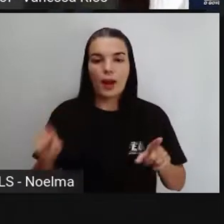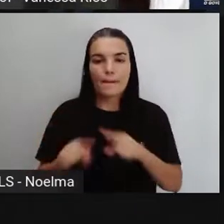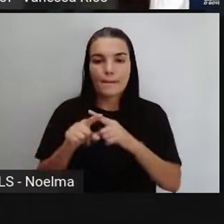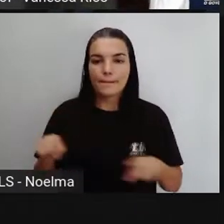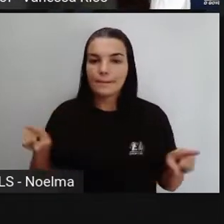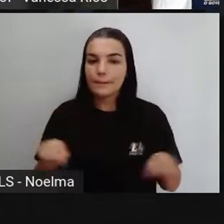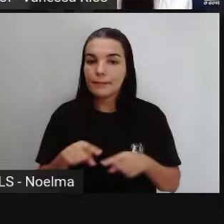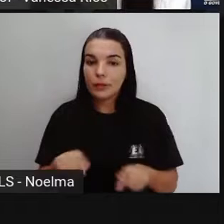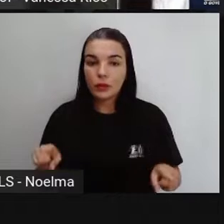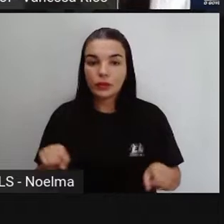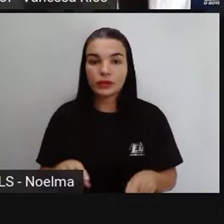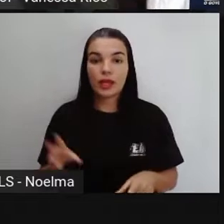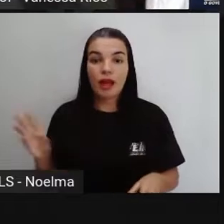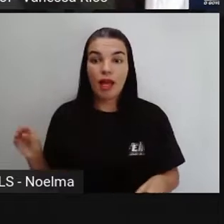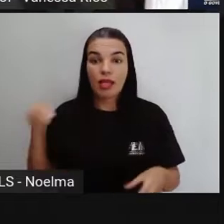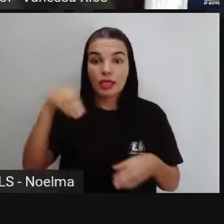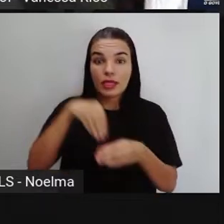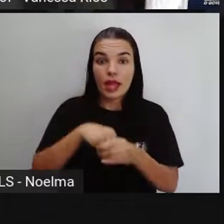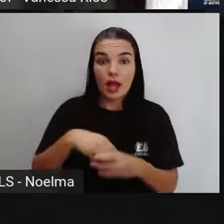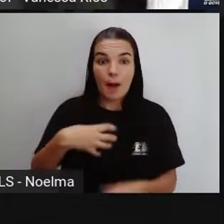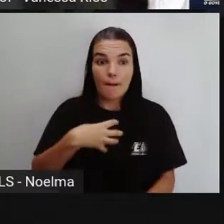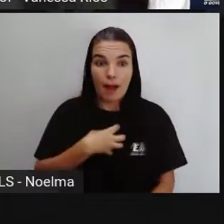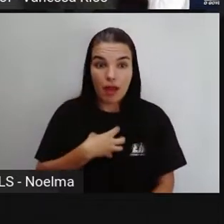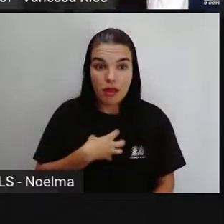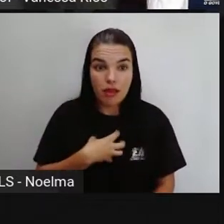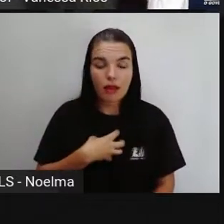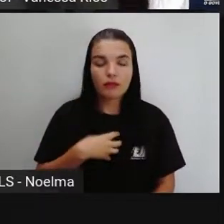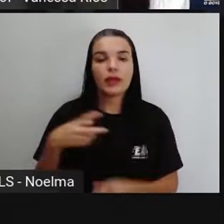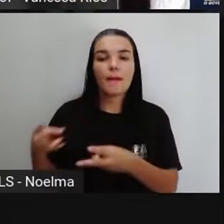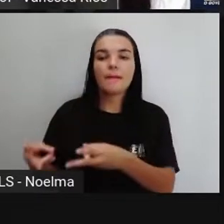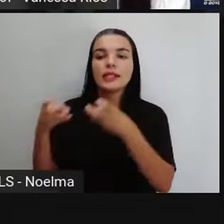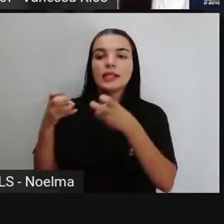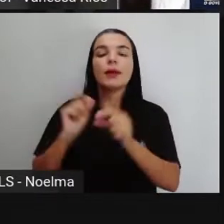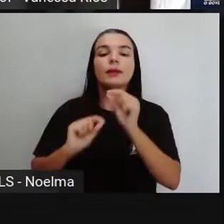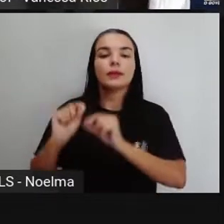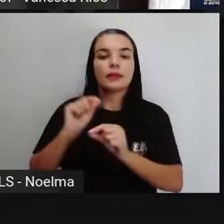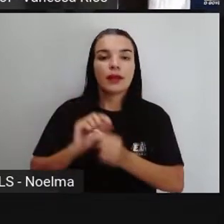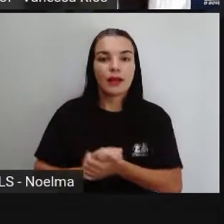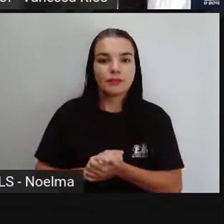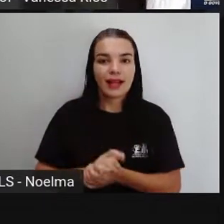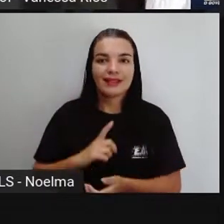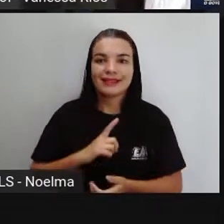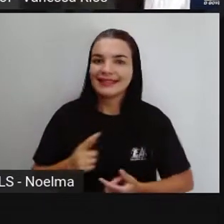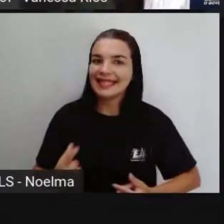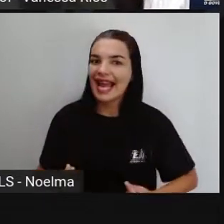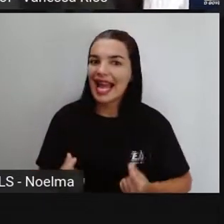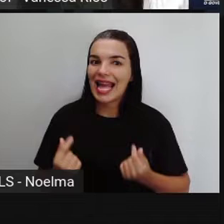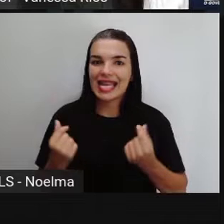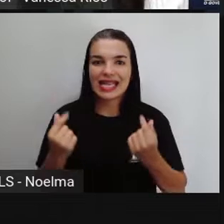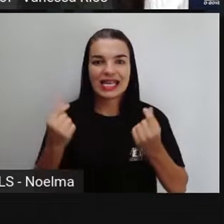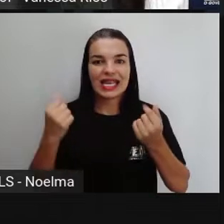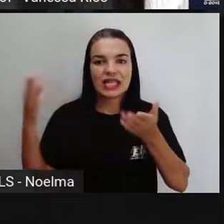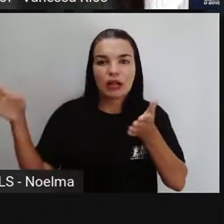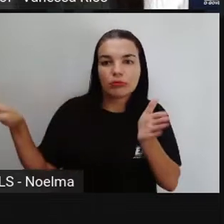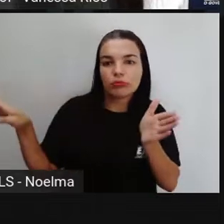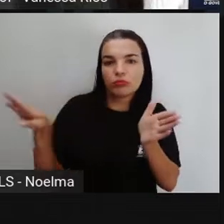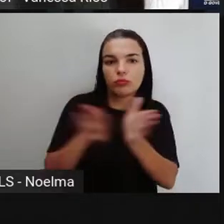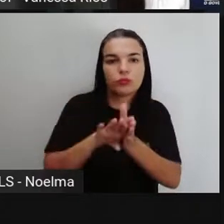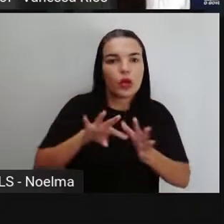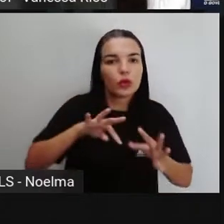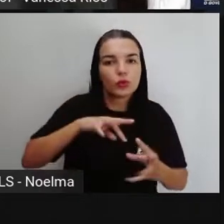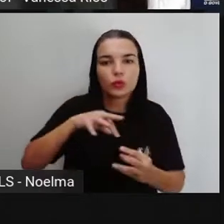dança na Bahia, percebemos justamente a riqueza trazida por todo esse